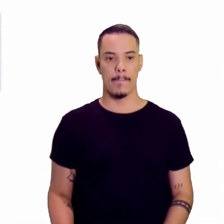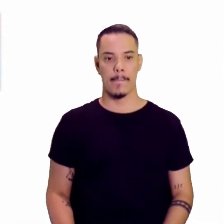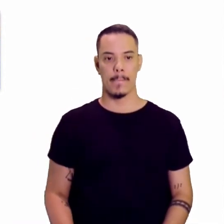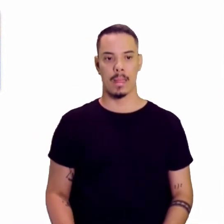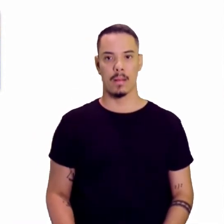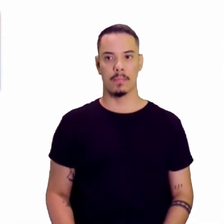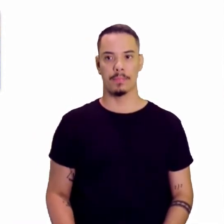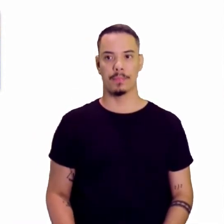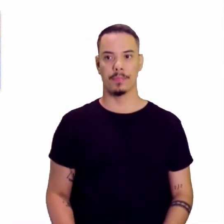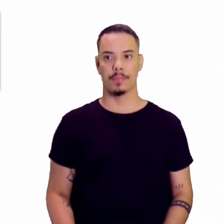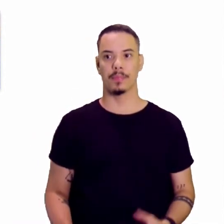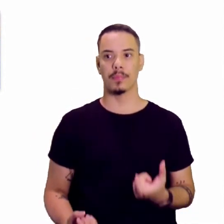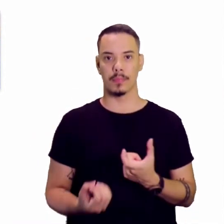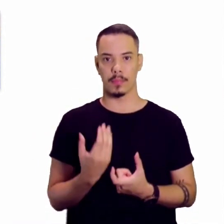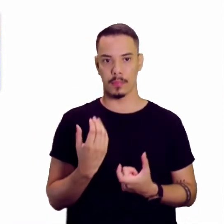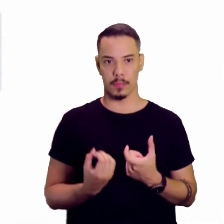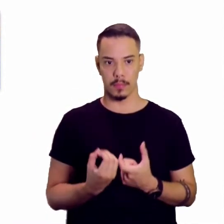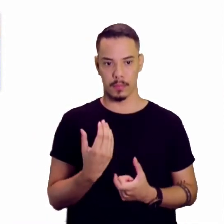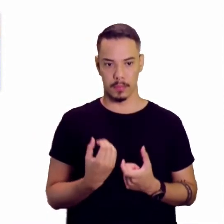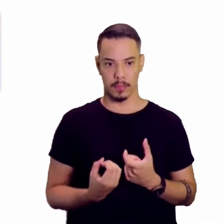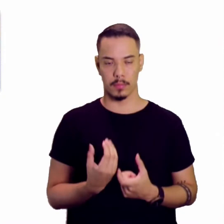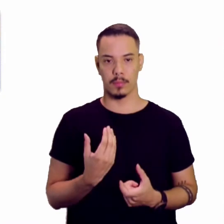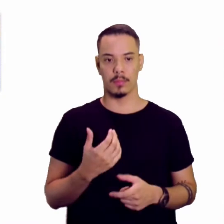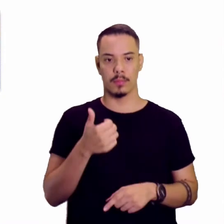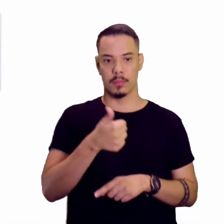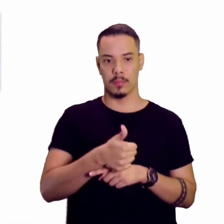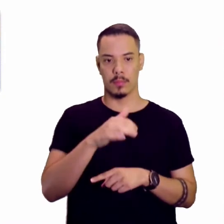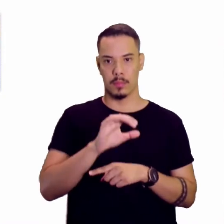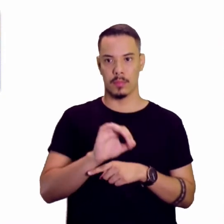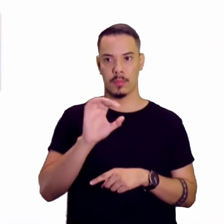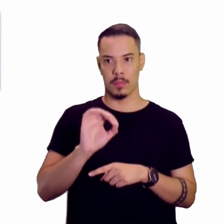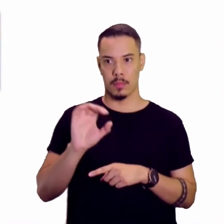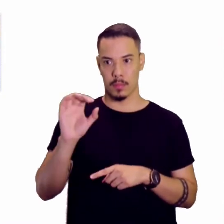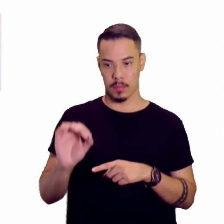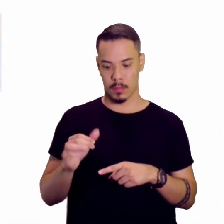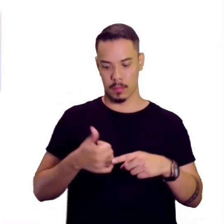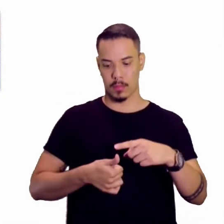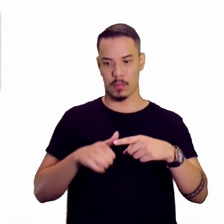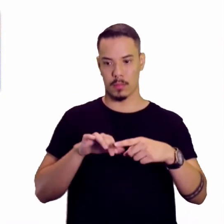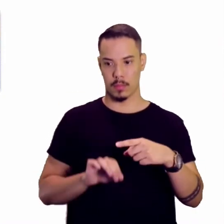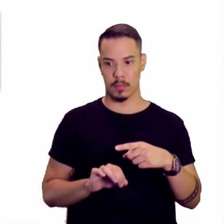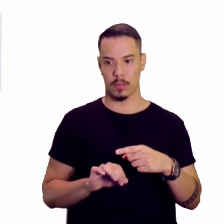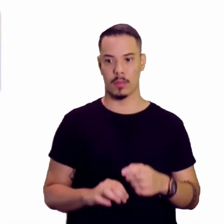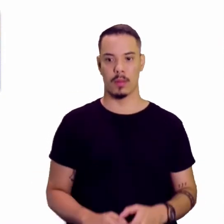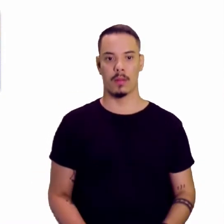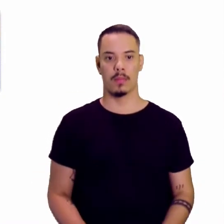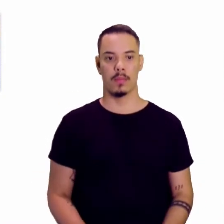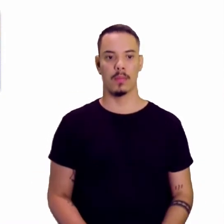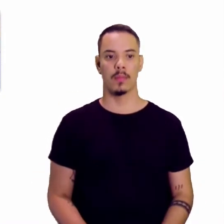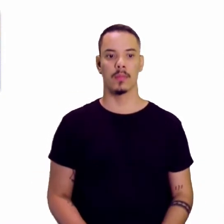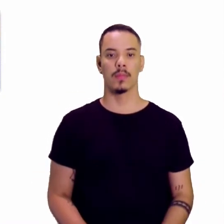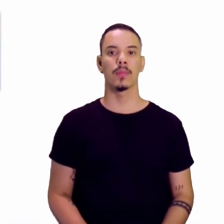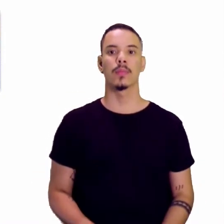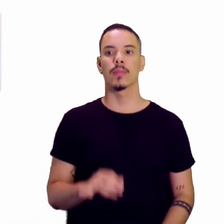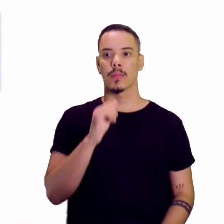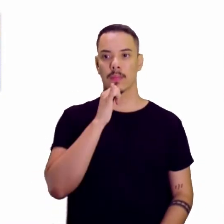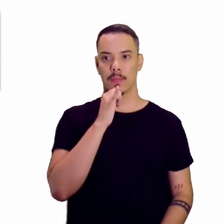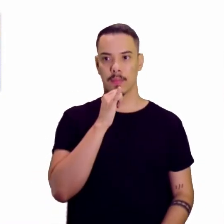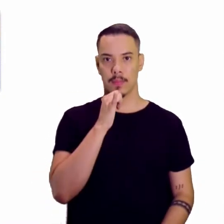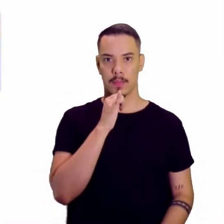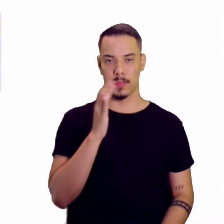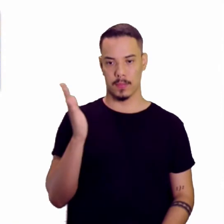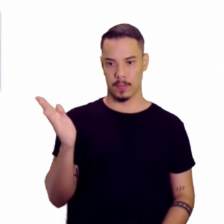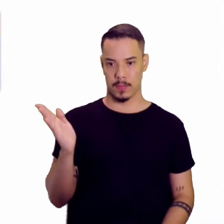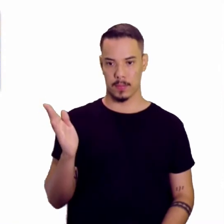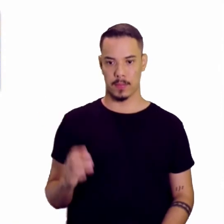ó. Justamente. Peso é massa vezes gravidade. Precisa saber a massa, né? Então, olha só, vamos pegar a ordem de grandeza ali do